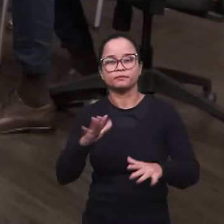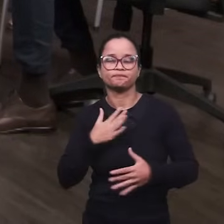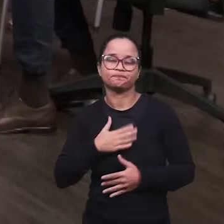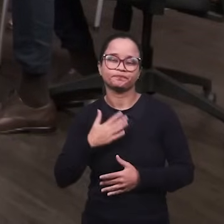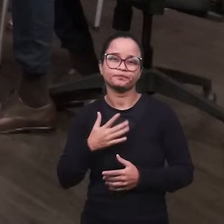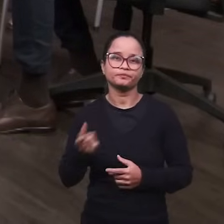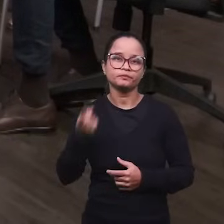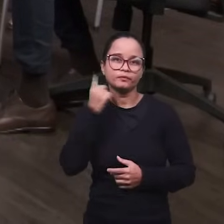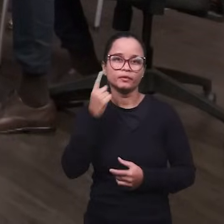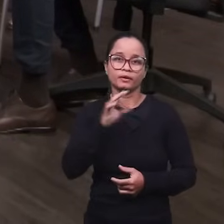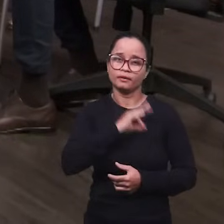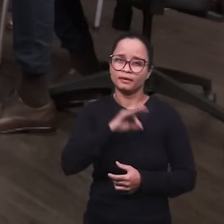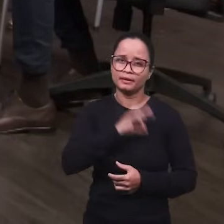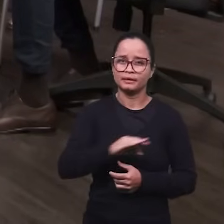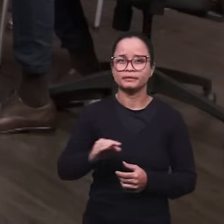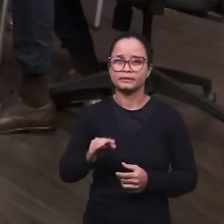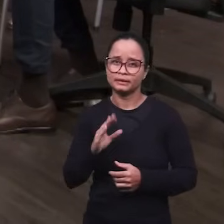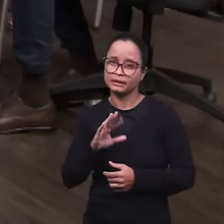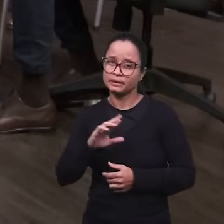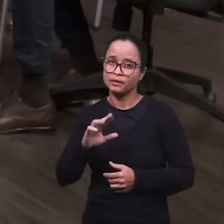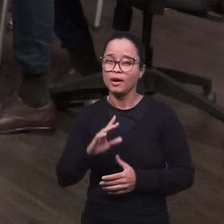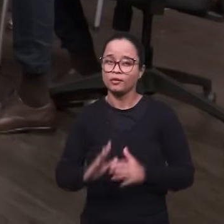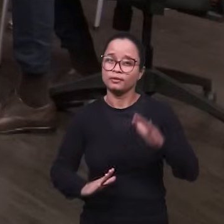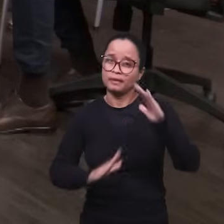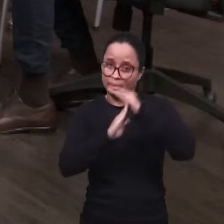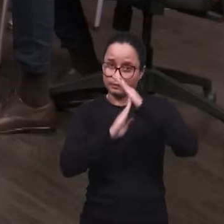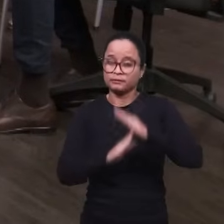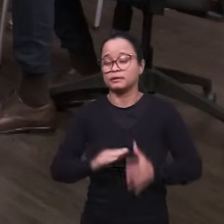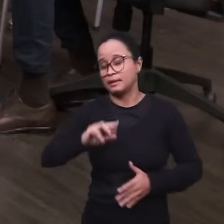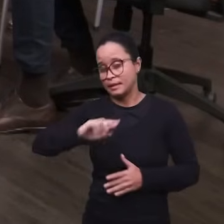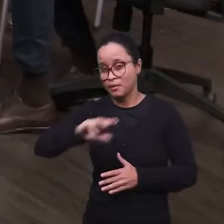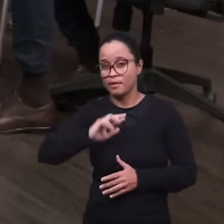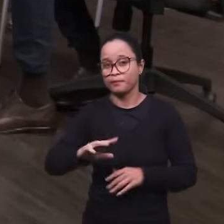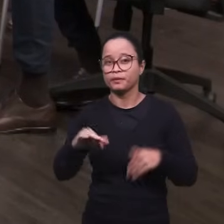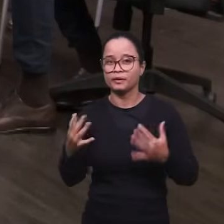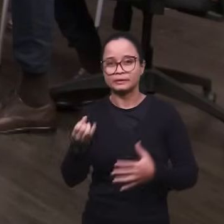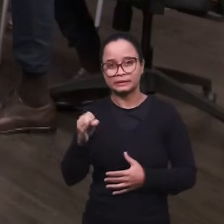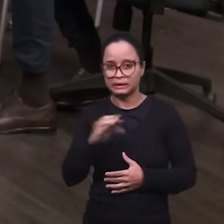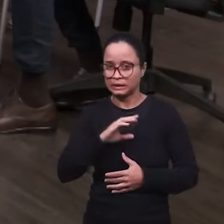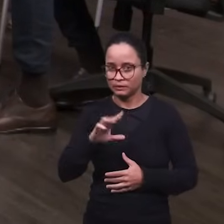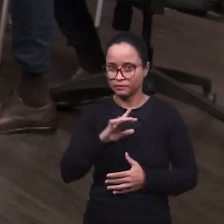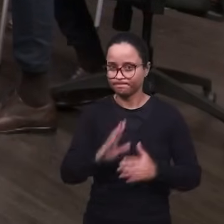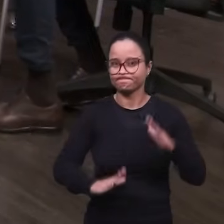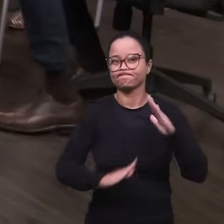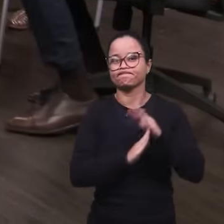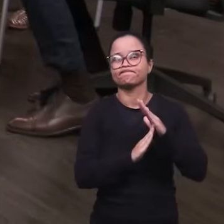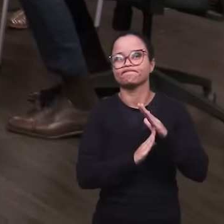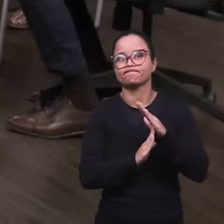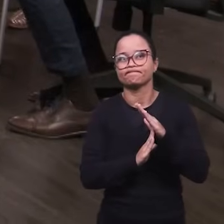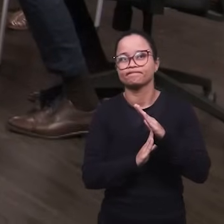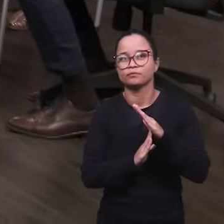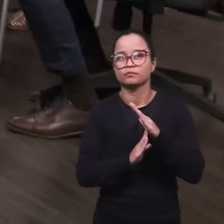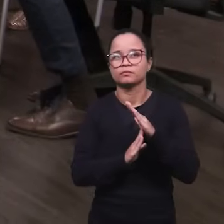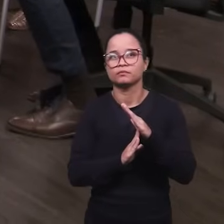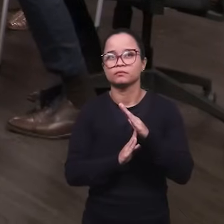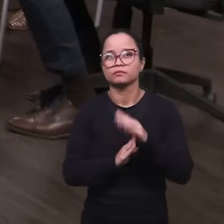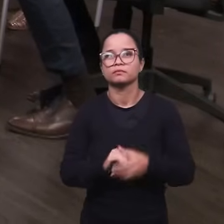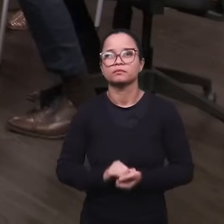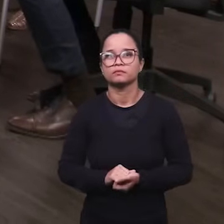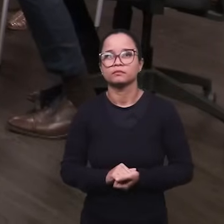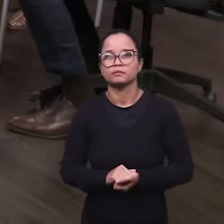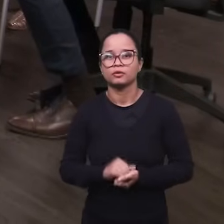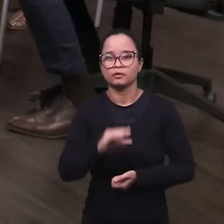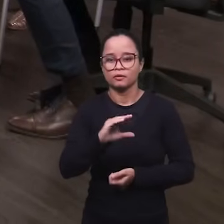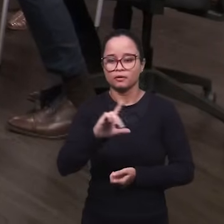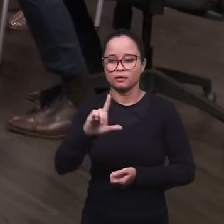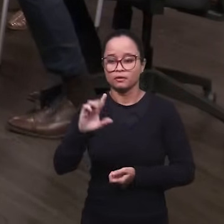não está recebendo hoje o seu salário, não é o teto da Previdência. Vamos pensar. Se não for, você até a